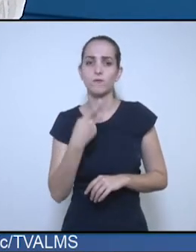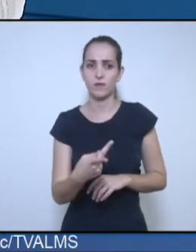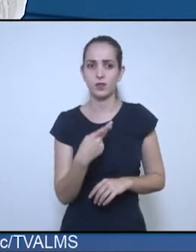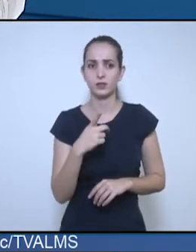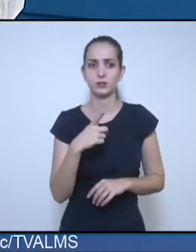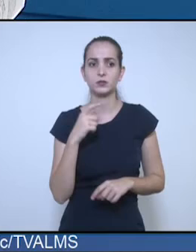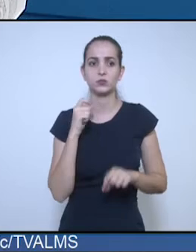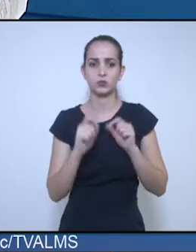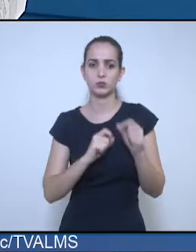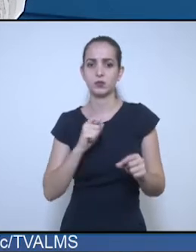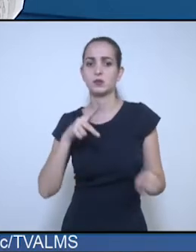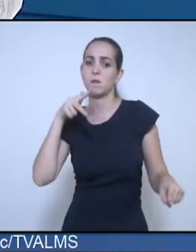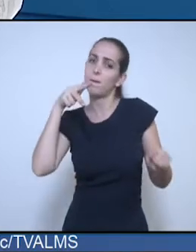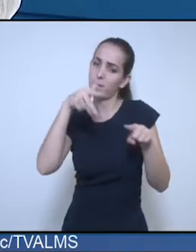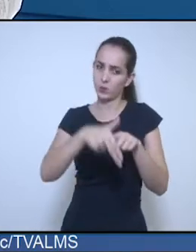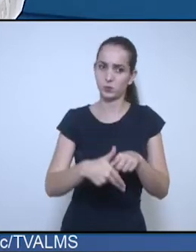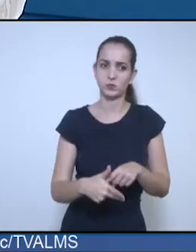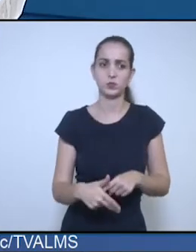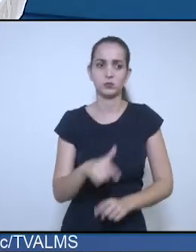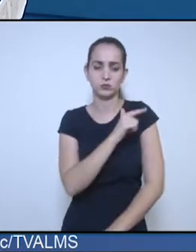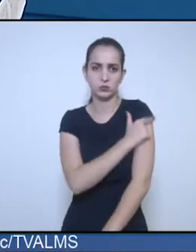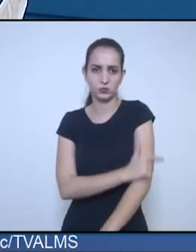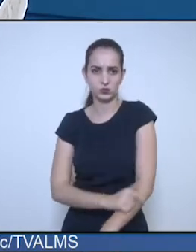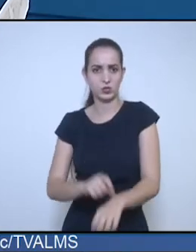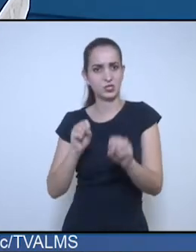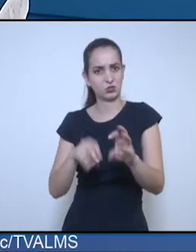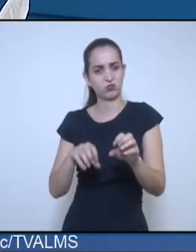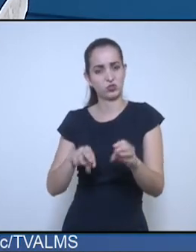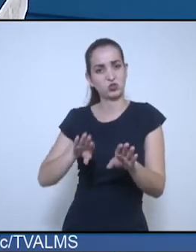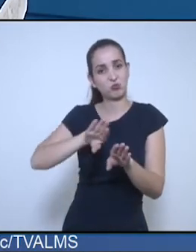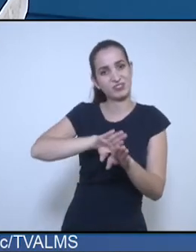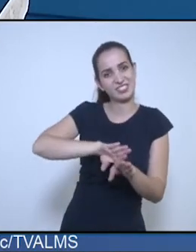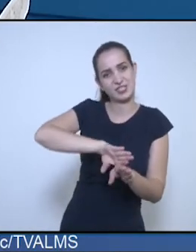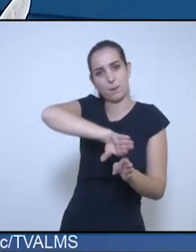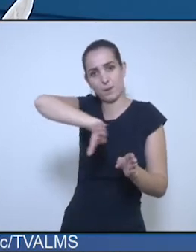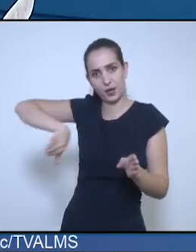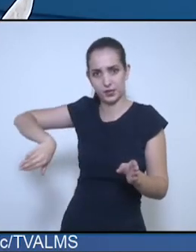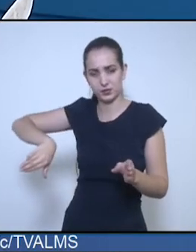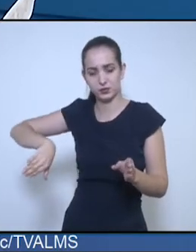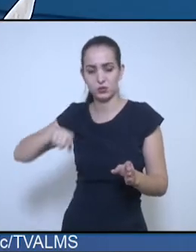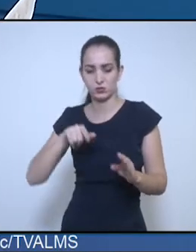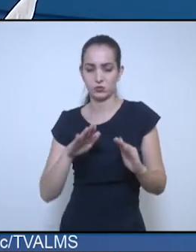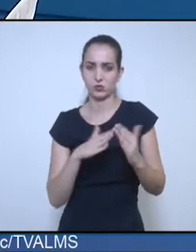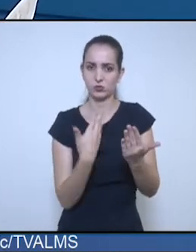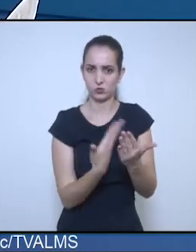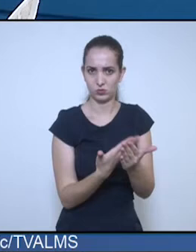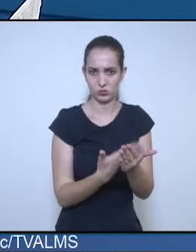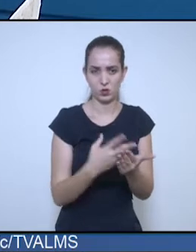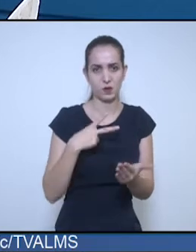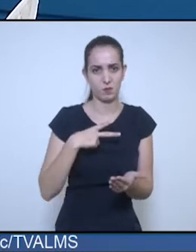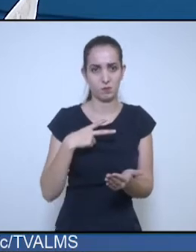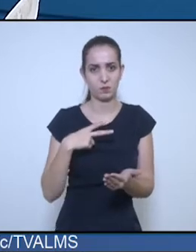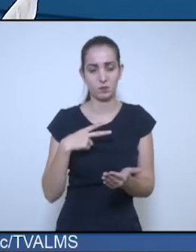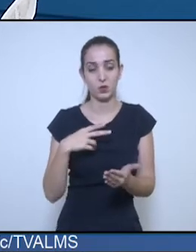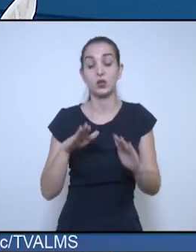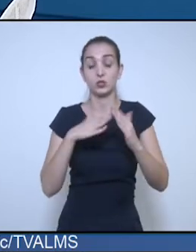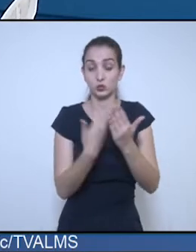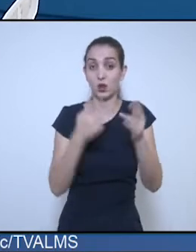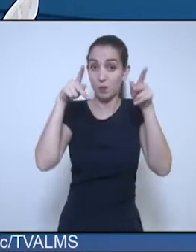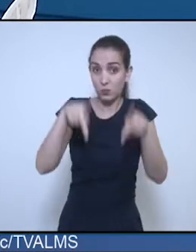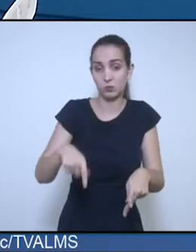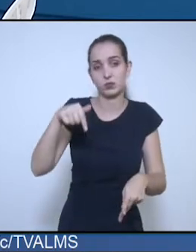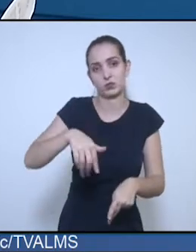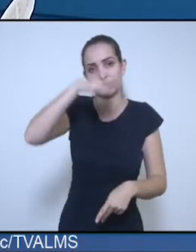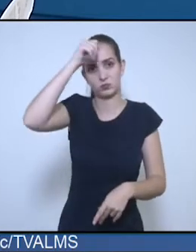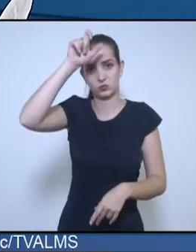a proibição de educação diferenciada nas escolas da rede pública do ensino de Mato Grosso do Sul. A lei proíbe